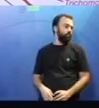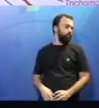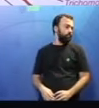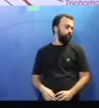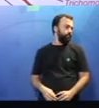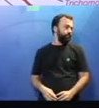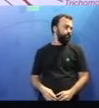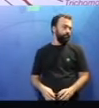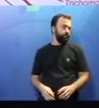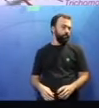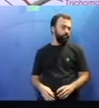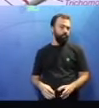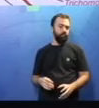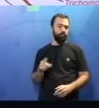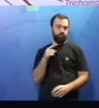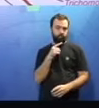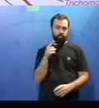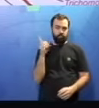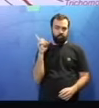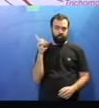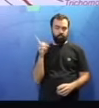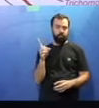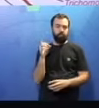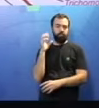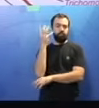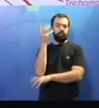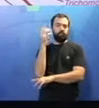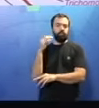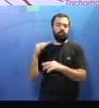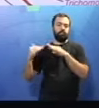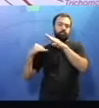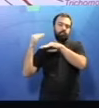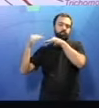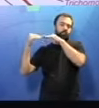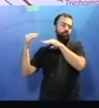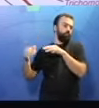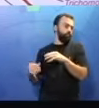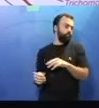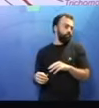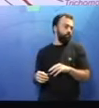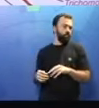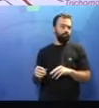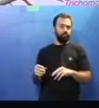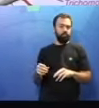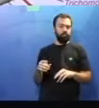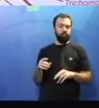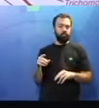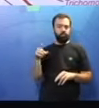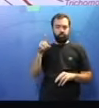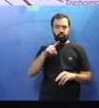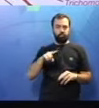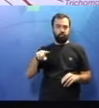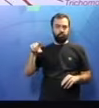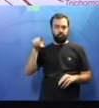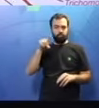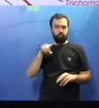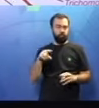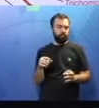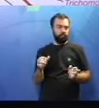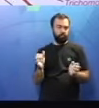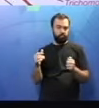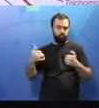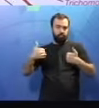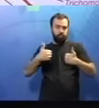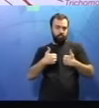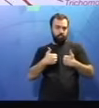Percebam que isso é uma árvore filogenética e que o grupo Arqueia está mais aparentado